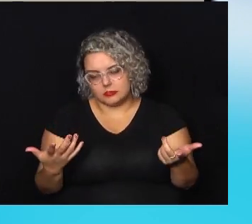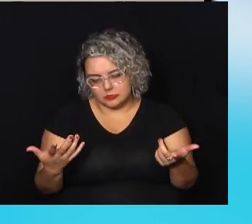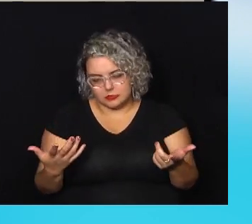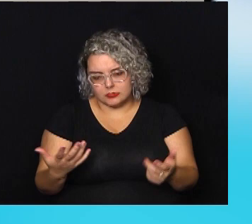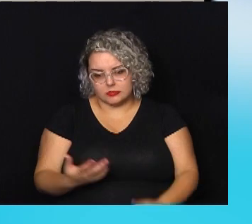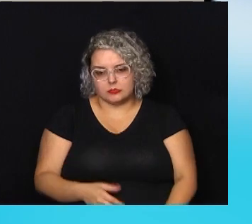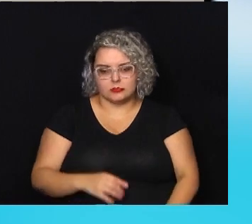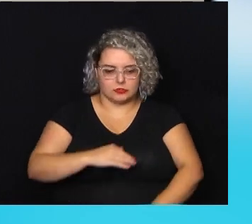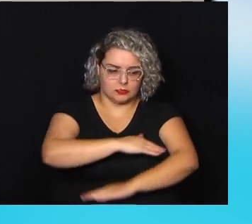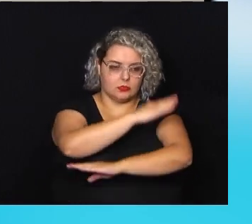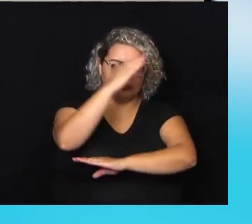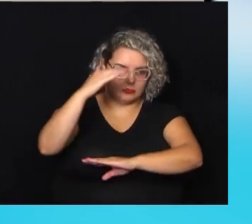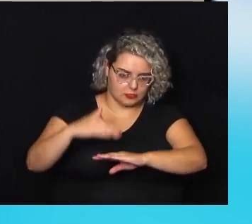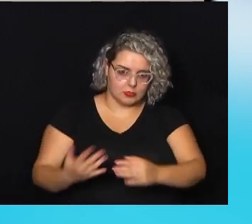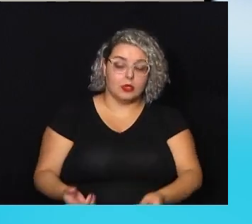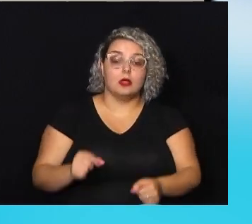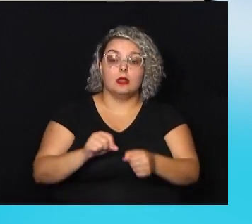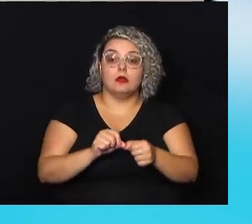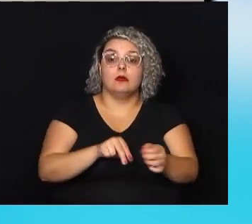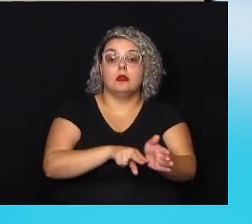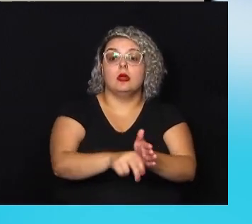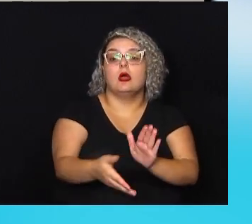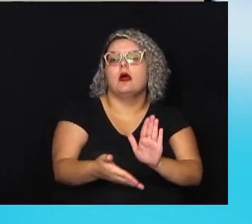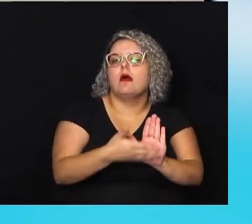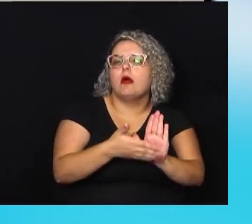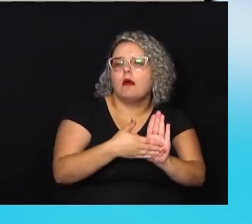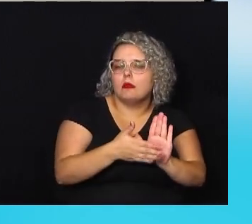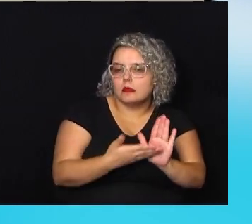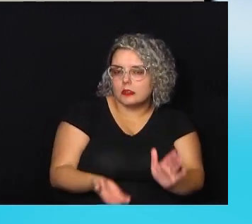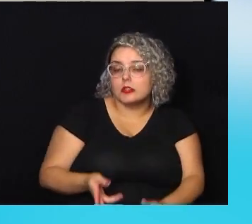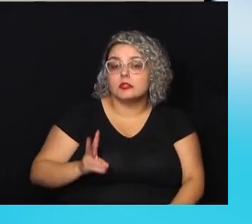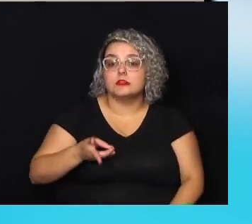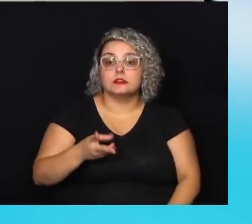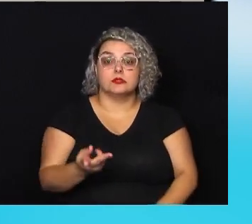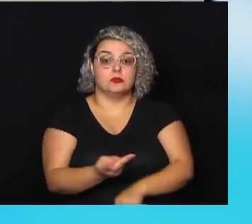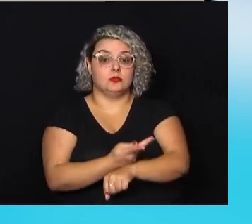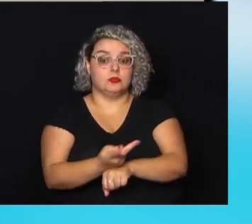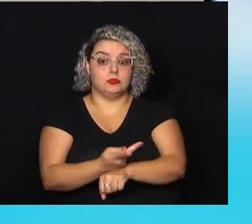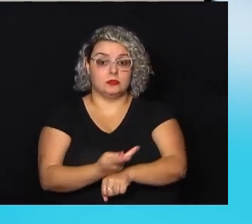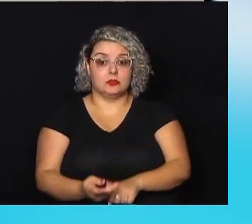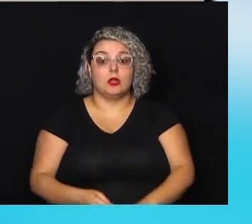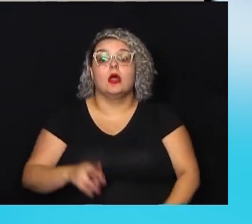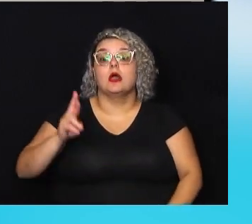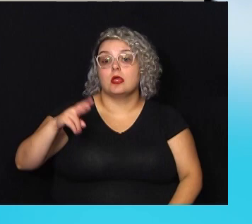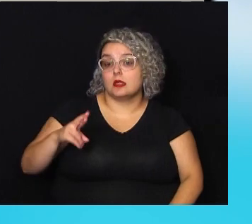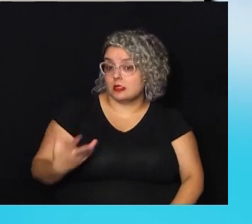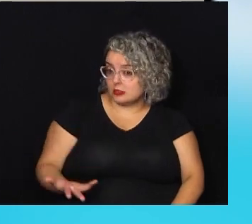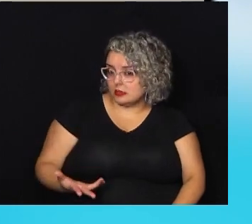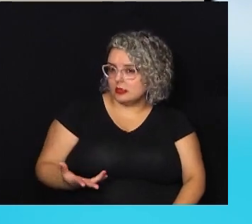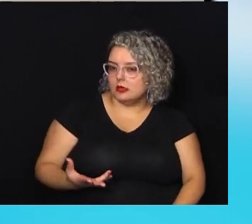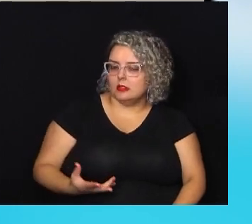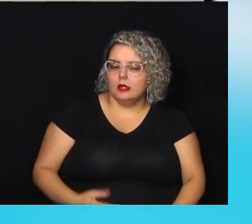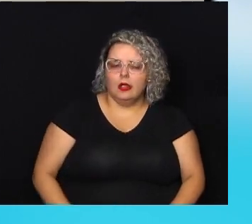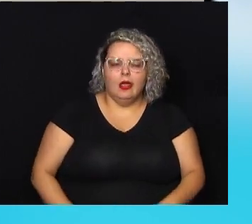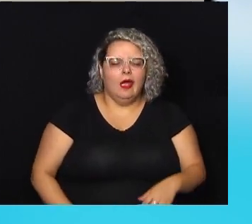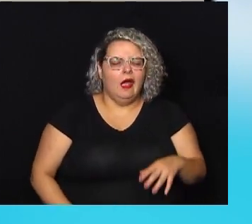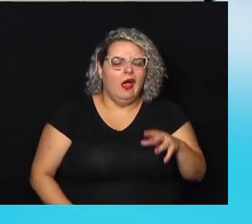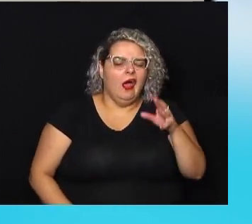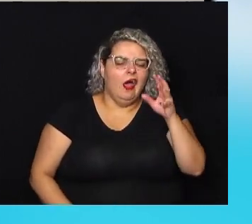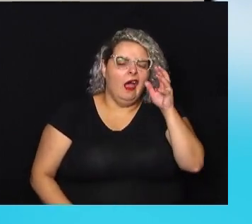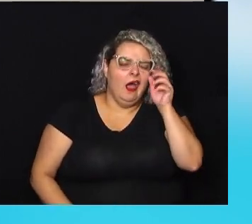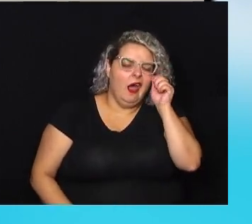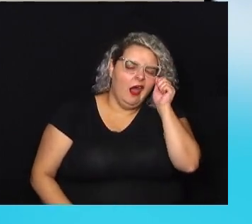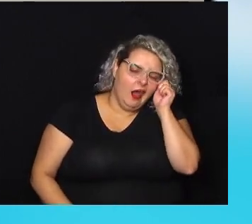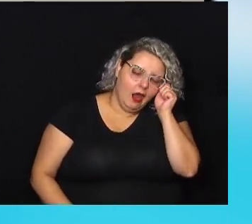sonolência excessiva diurna. Uma vez feito esse diagnóstico, a proposta é a gente sempre buscar a